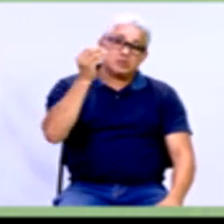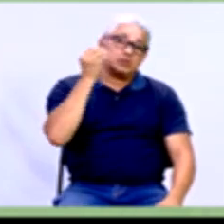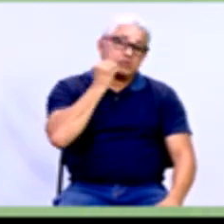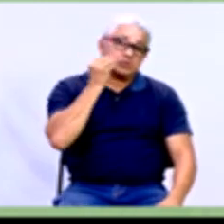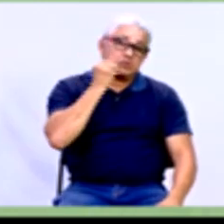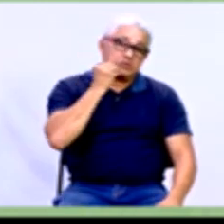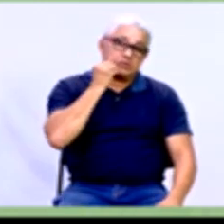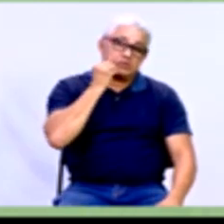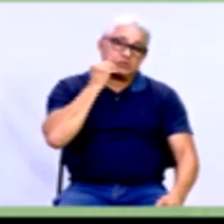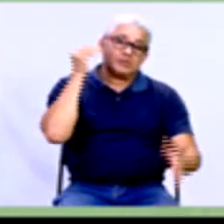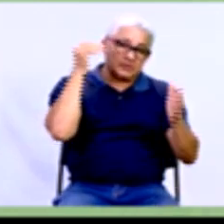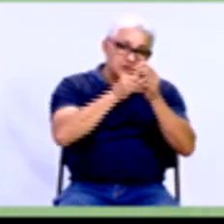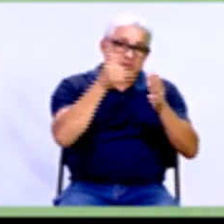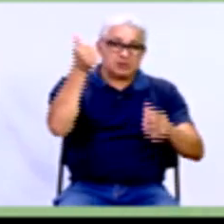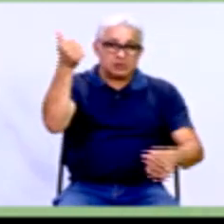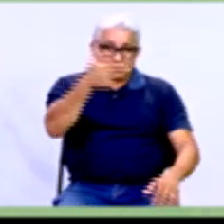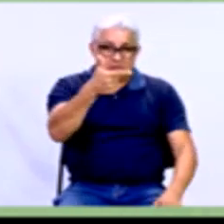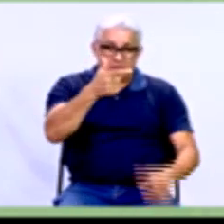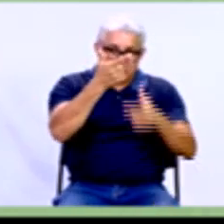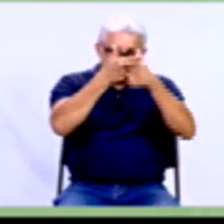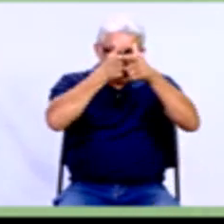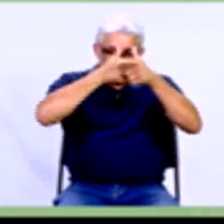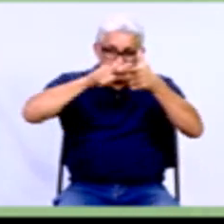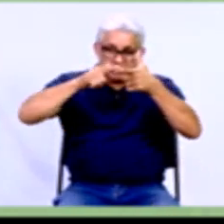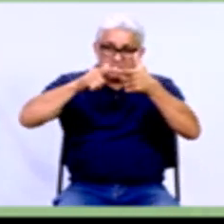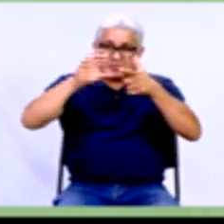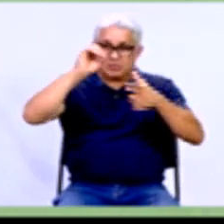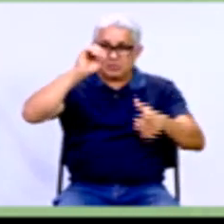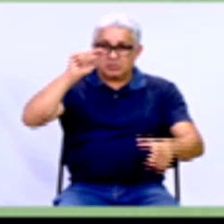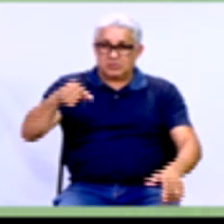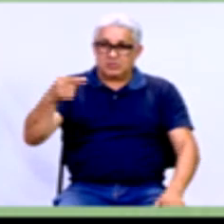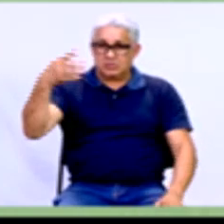em 12. Quando eu faço essa divisão, vai dar